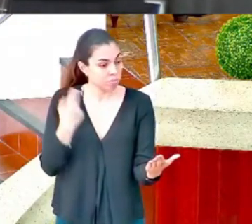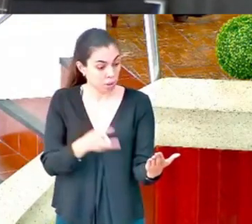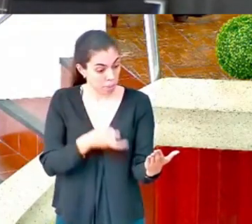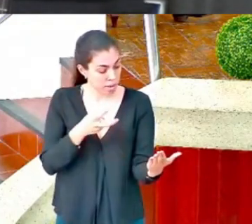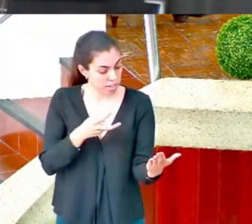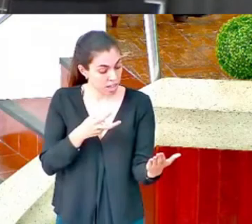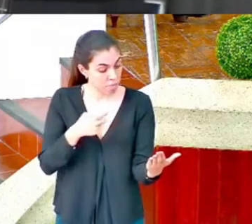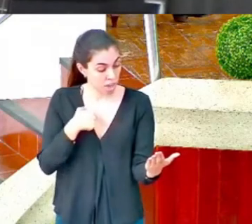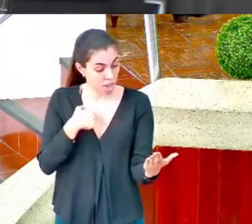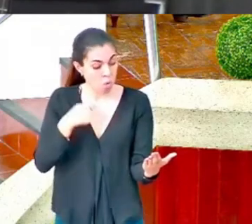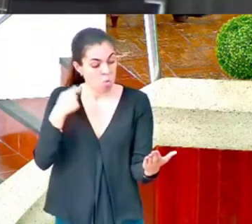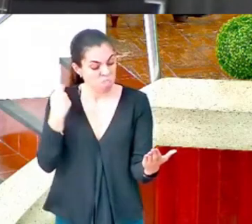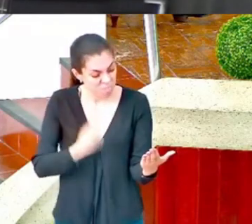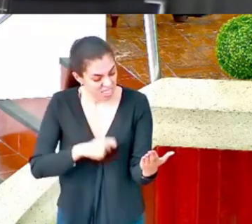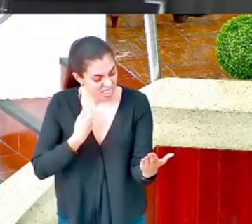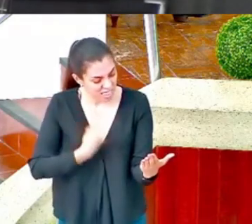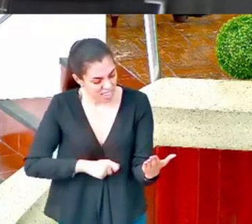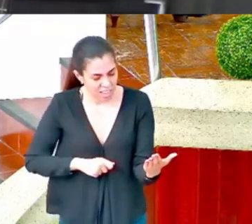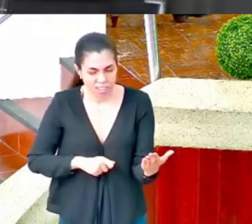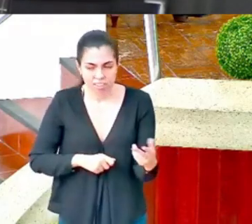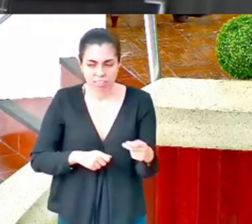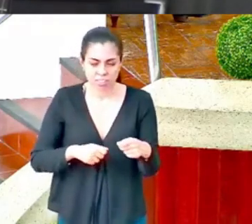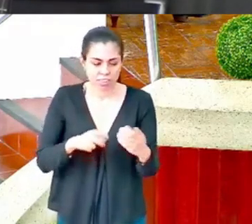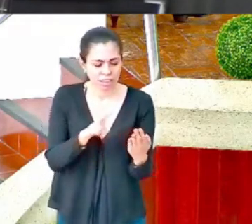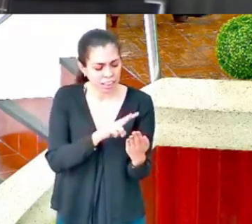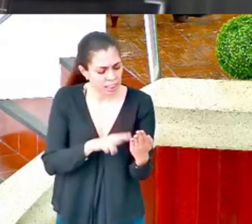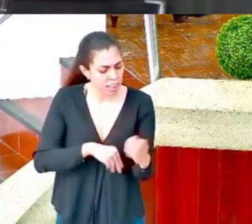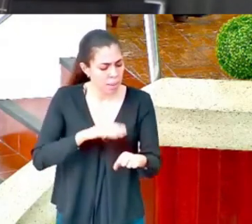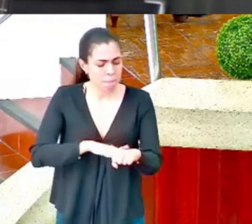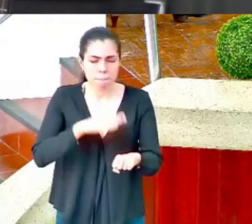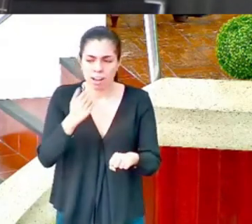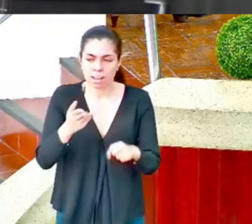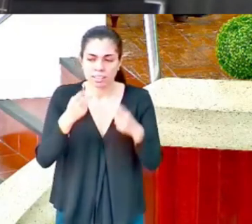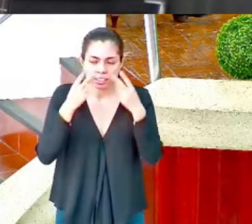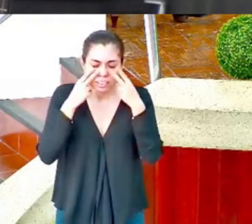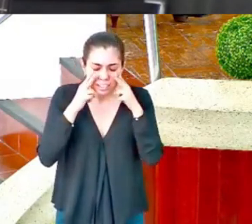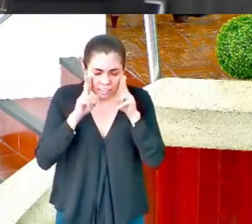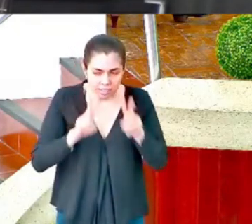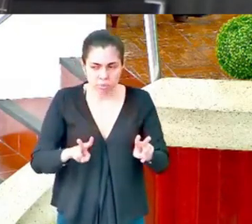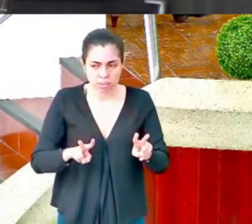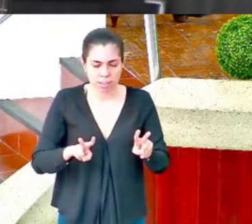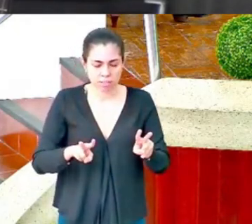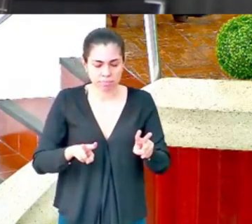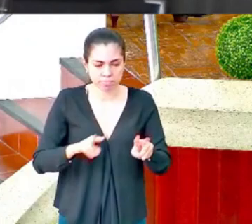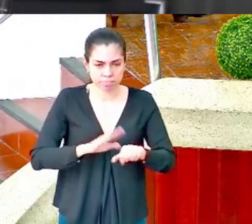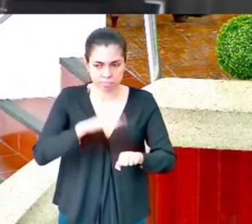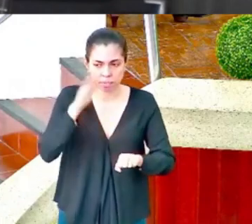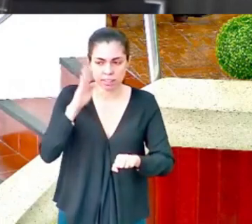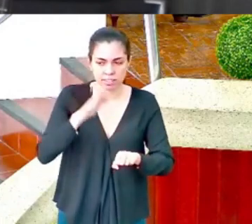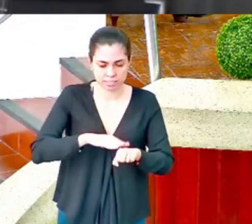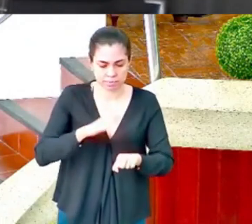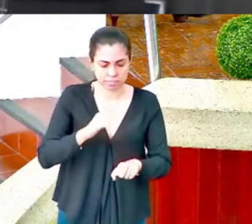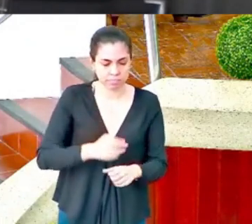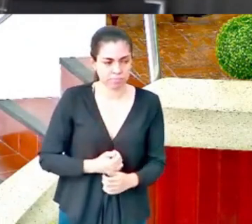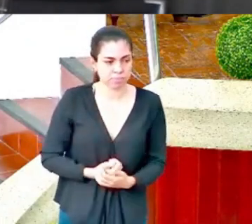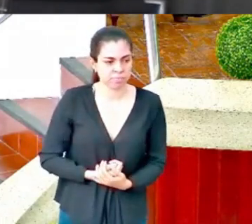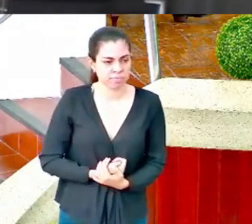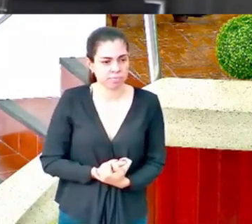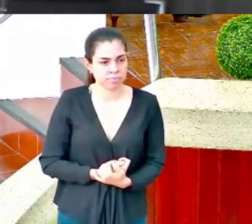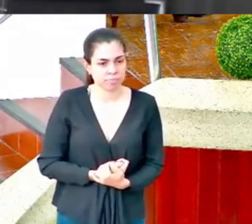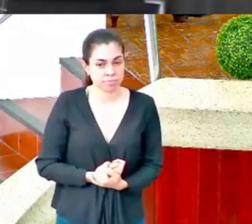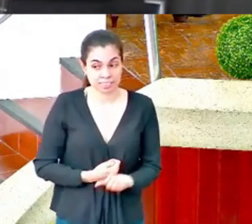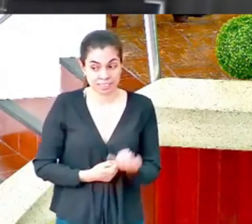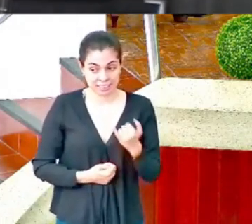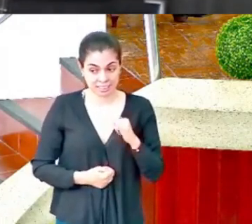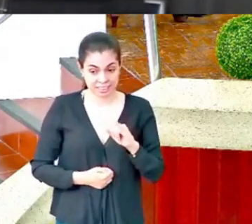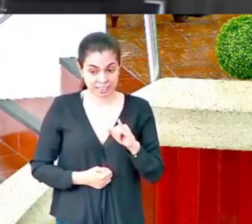tempo, porque a palavra de Deus diz que os cristãos seriam as testemunhas em Jerusalém, em Samaria e nos confins da terra. Se eu e você